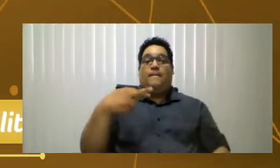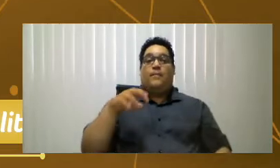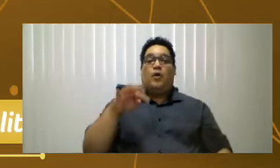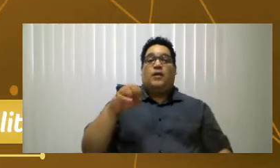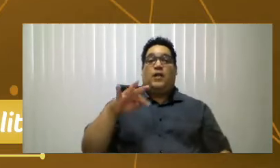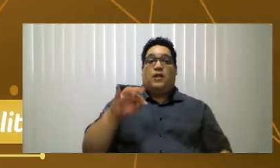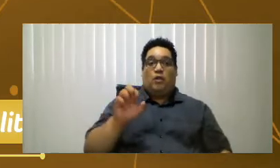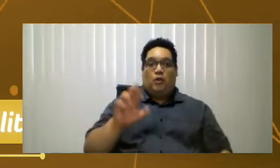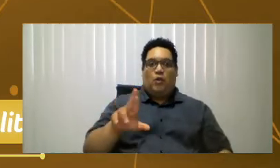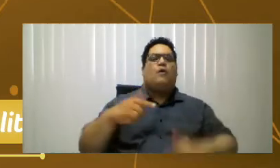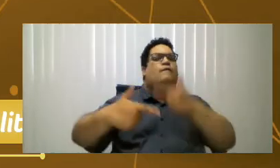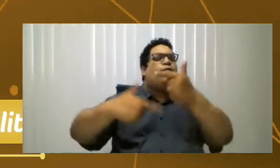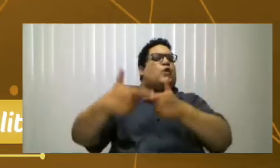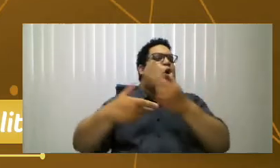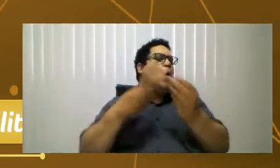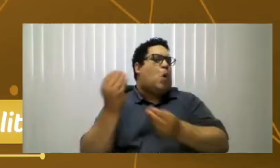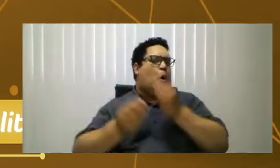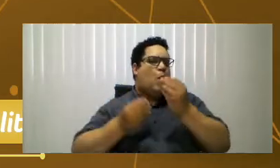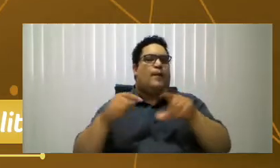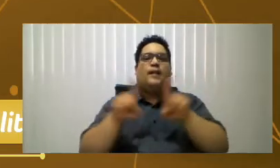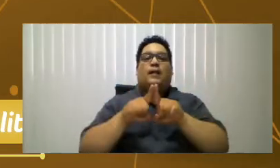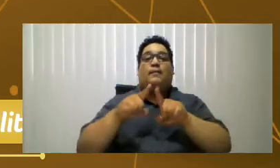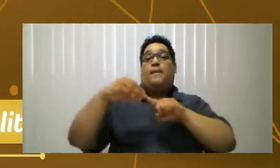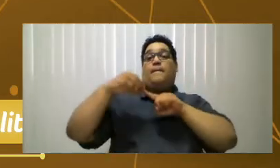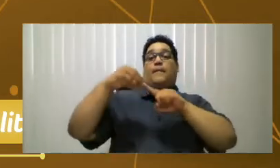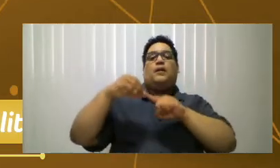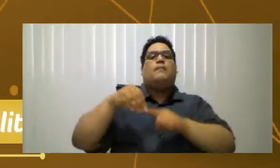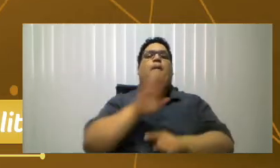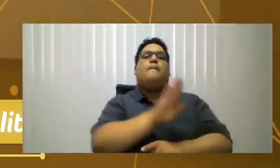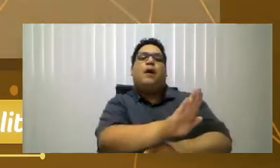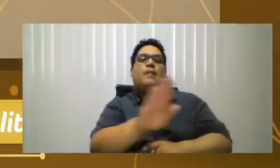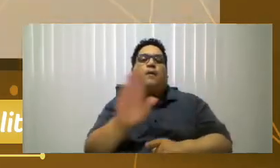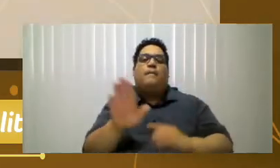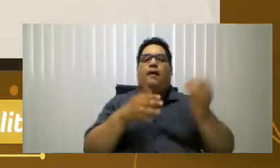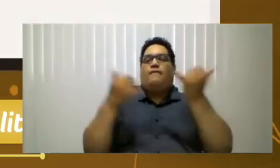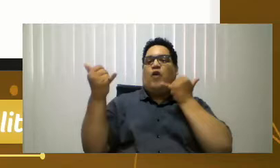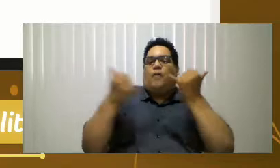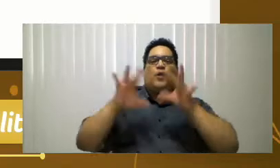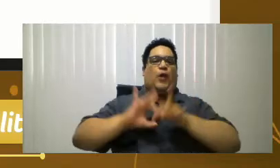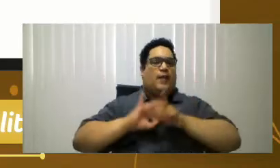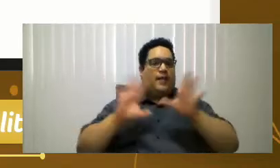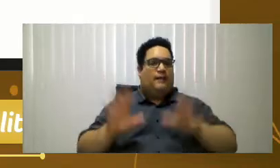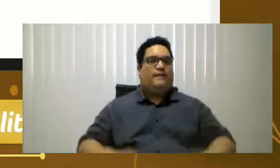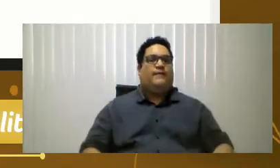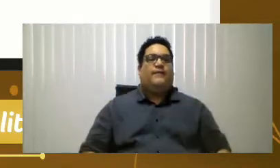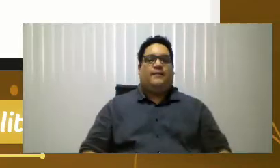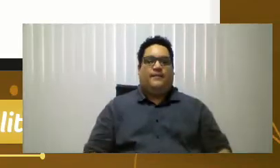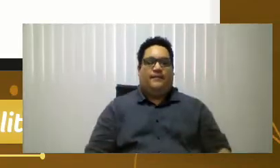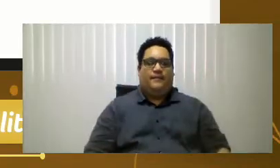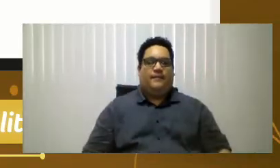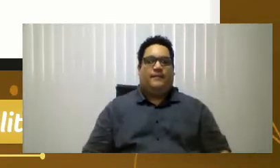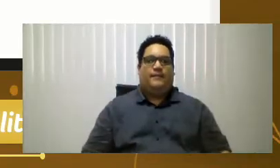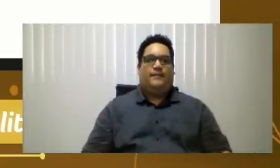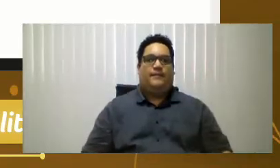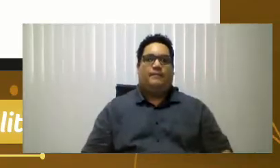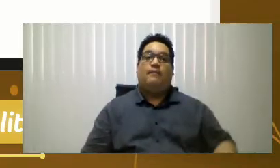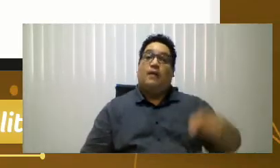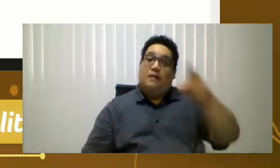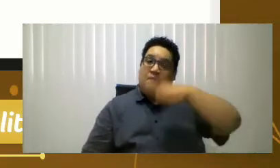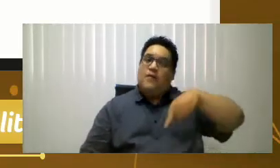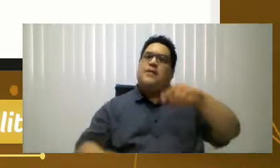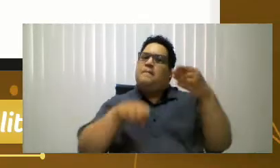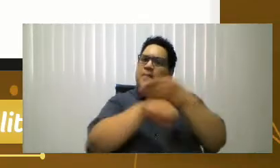suas funcionalidades e os principais painéis de informação disponíveis. Participe, tire